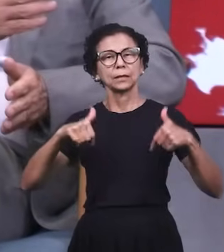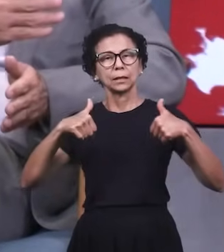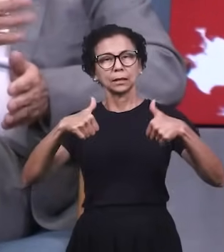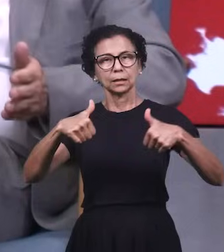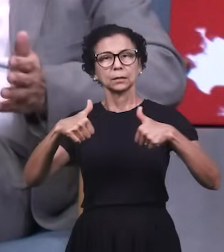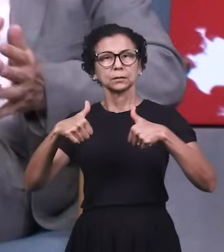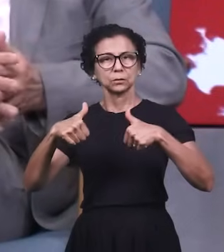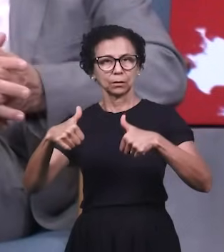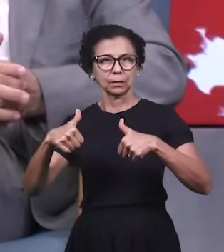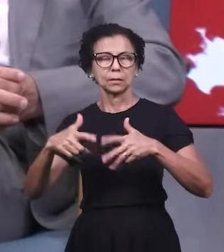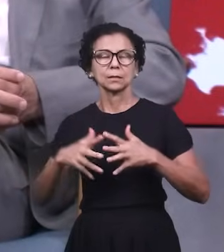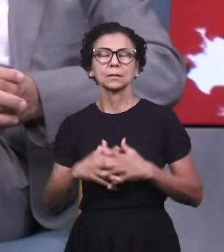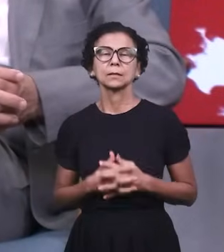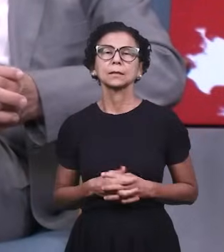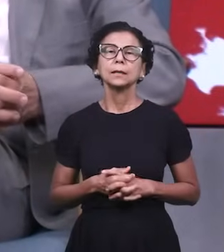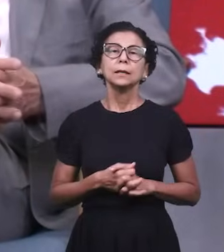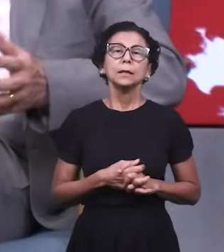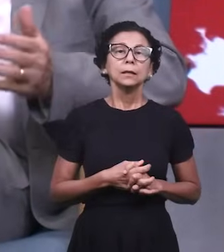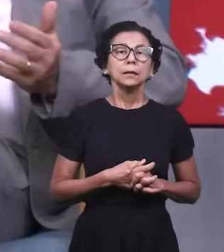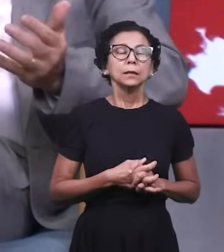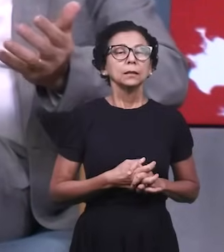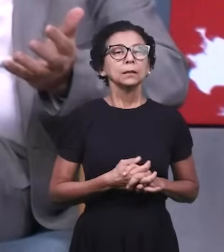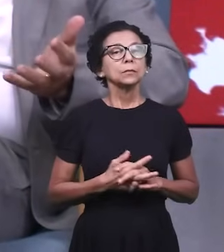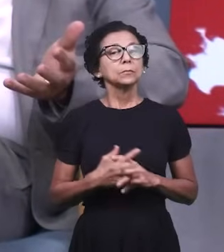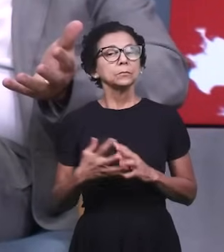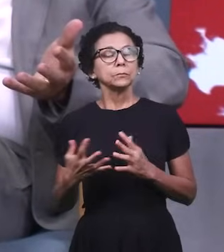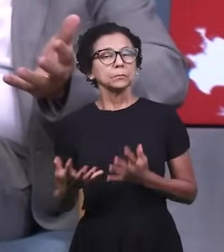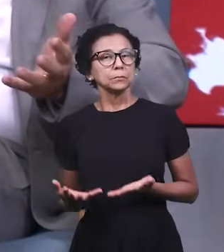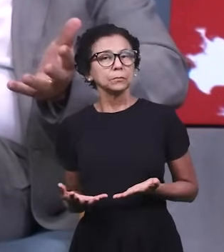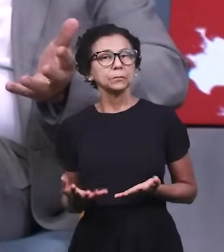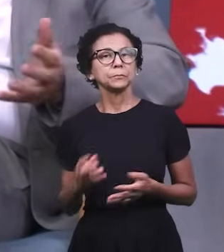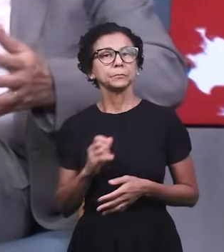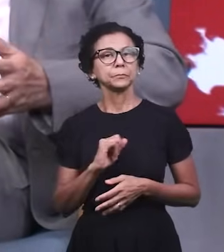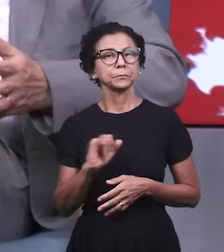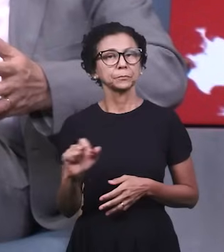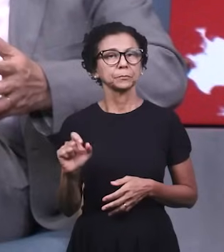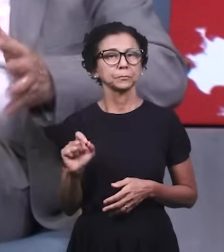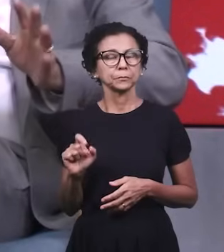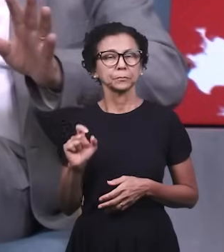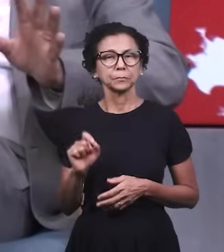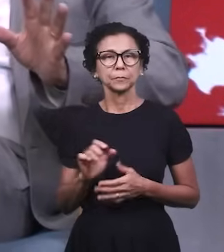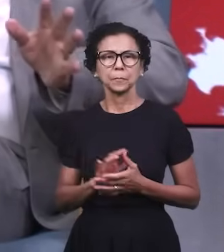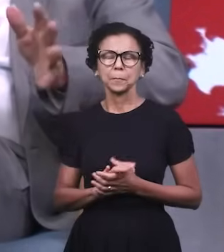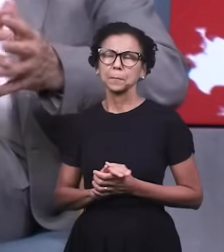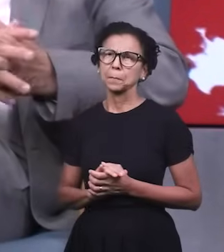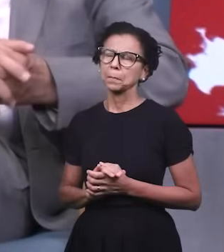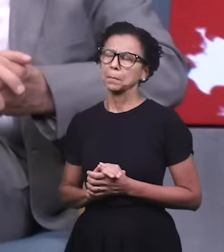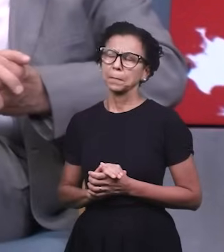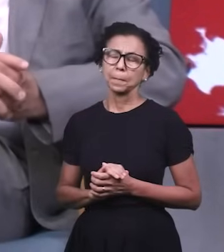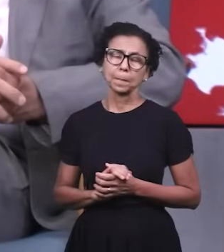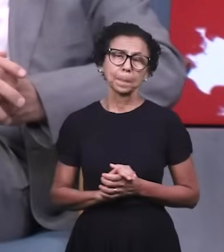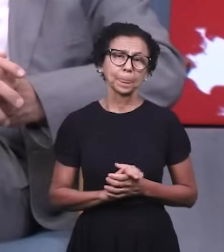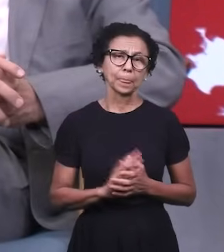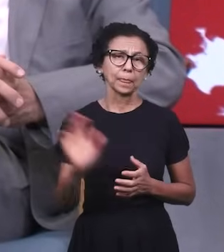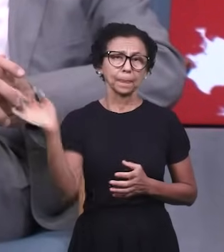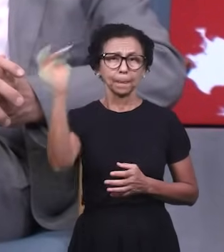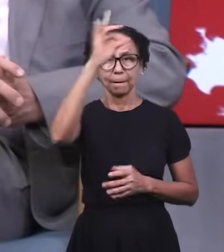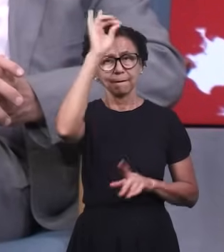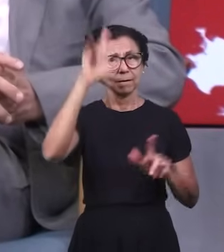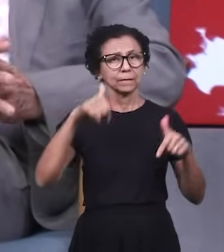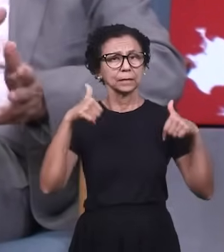no decorrer desses programas é que as operações do Espírito Santo existiram em todo o tempo do povo de